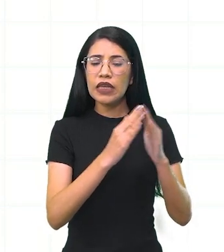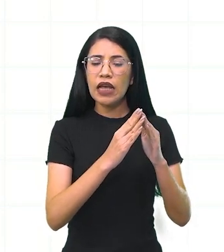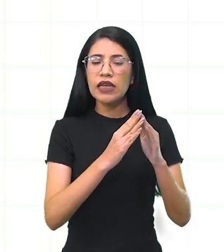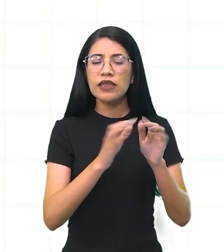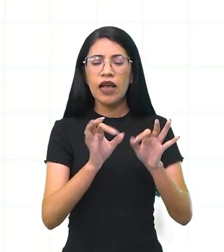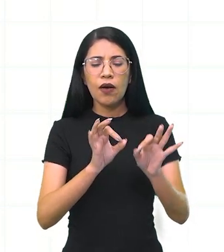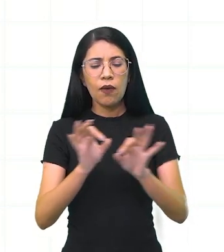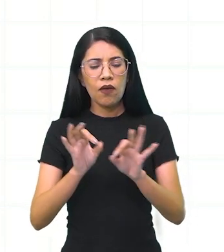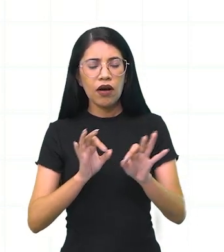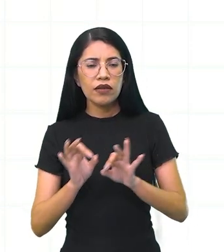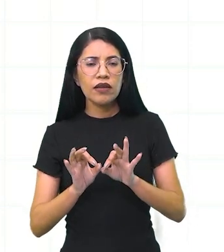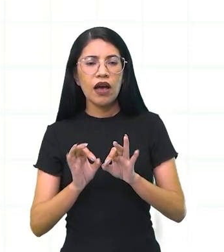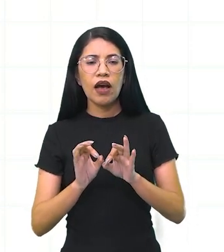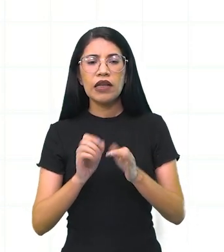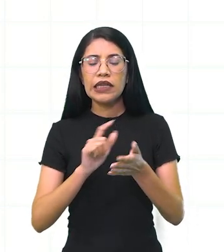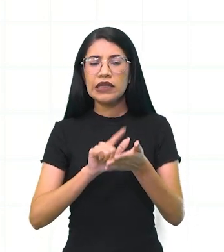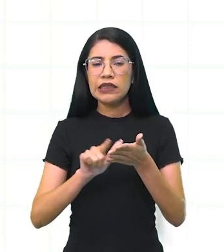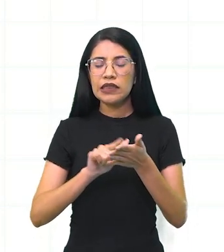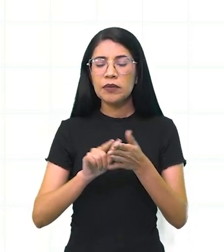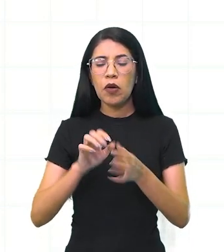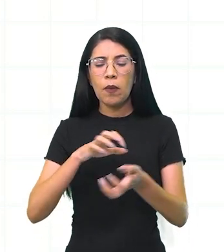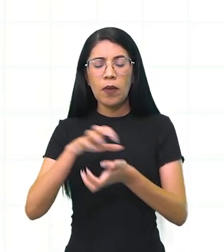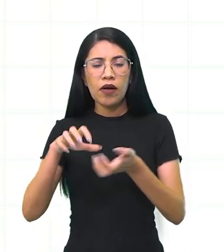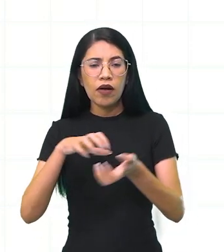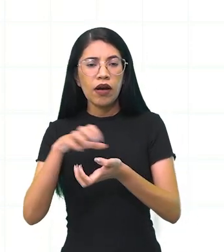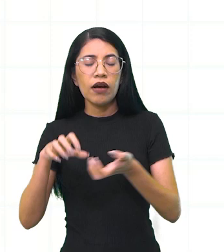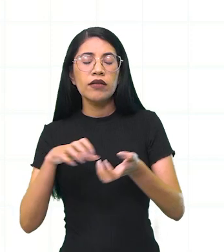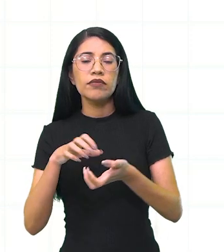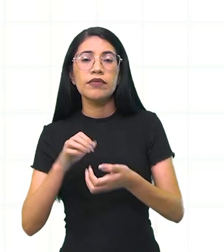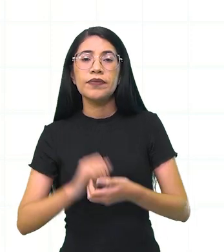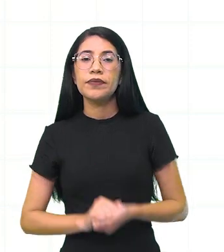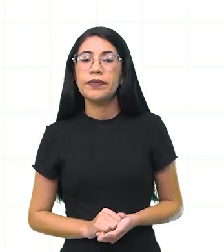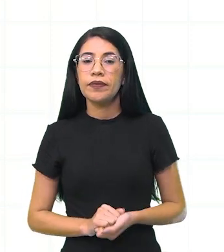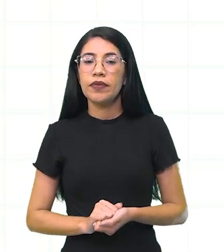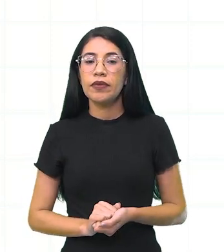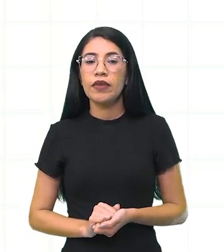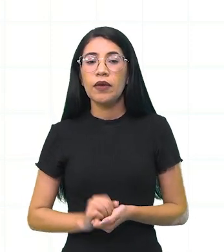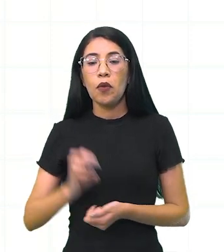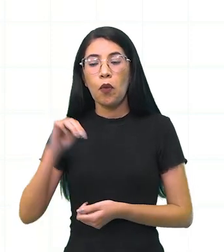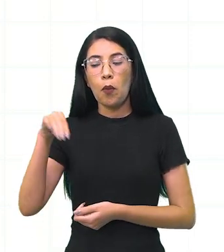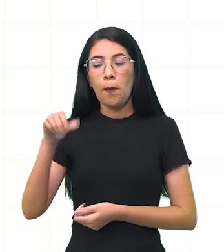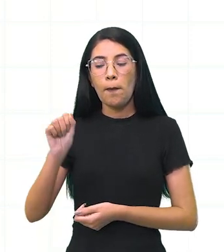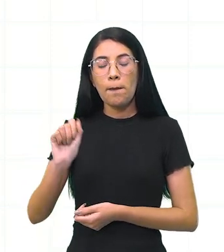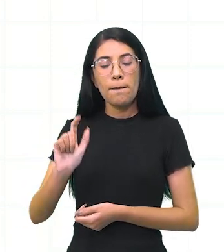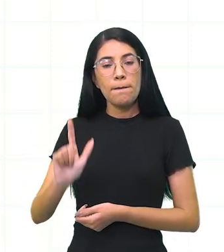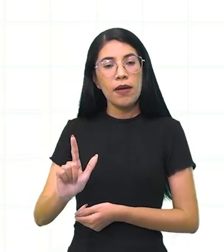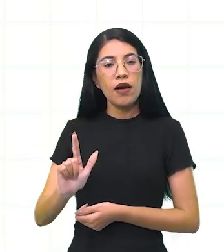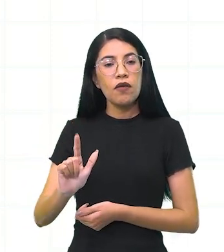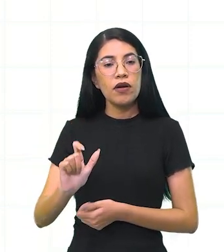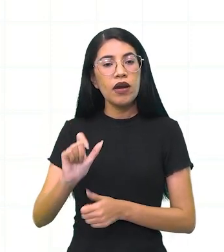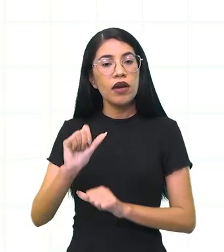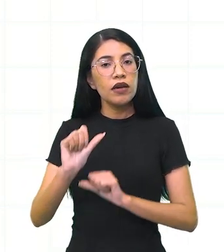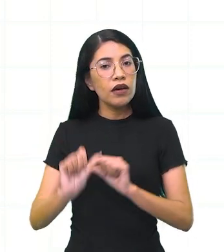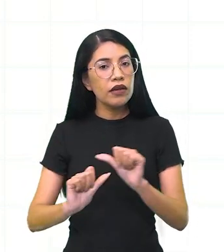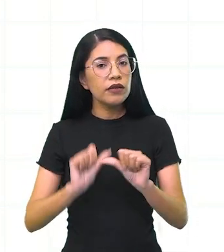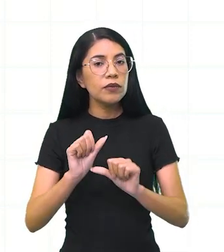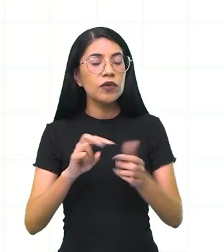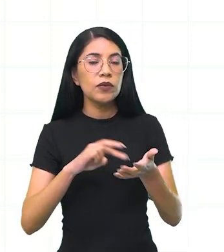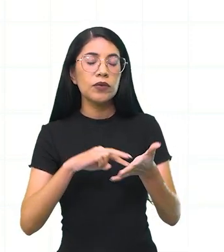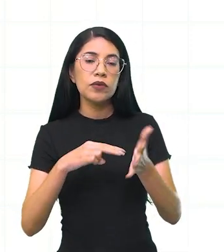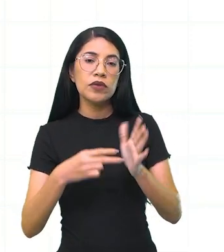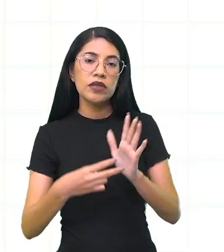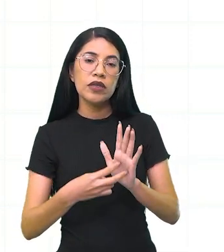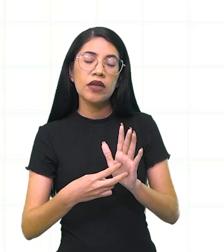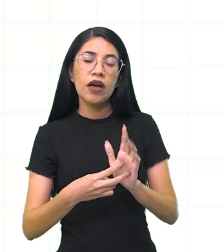está bagunçada, Só que eu tenho uma palavrinha aqui, o mal, modificando o sentido